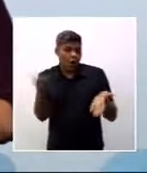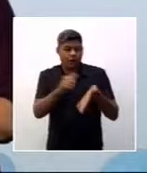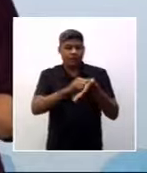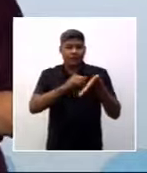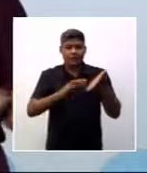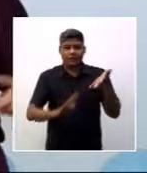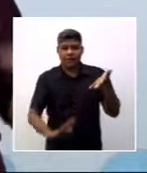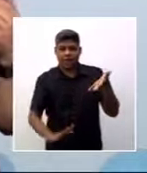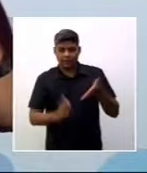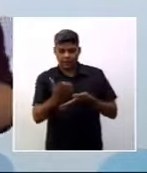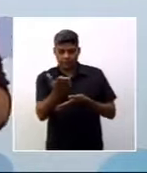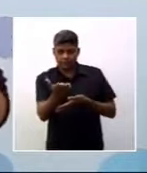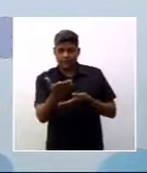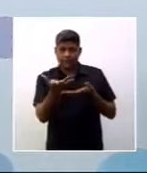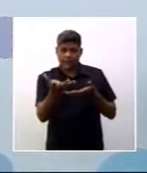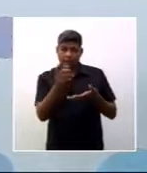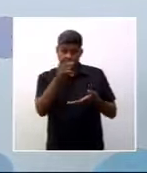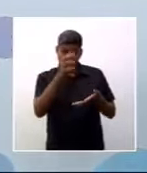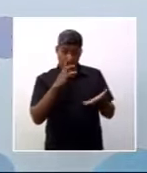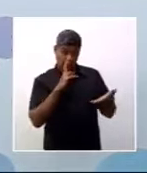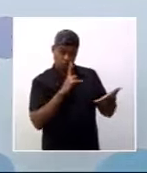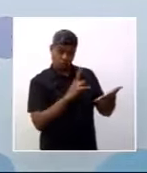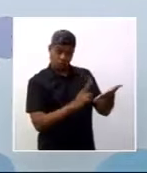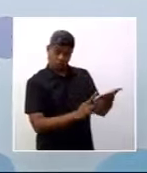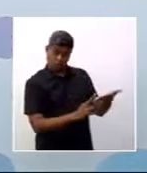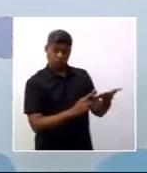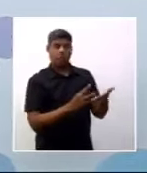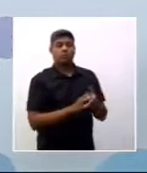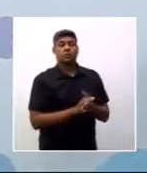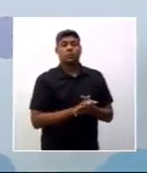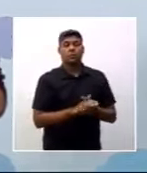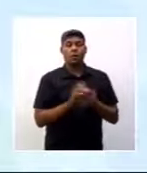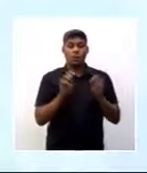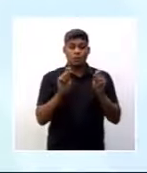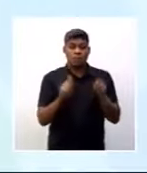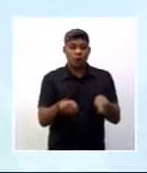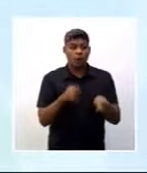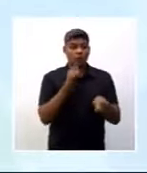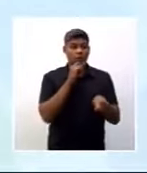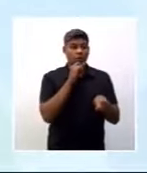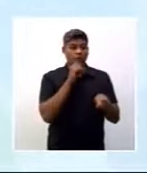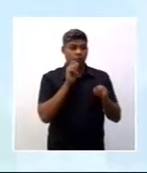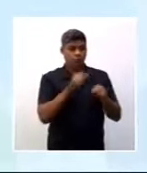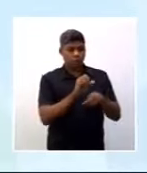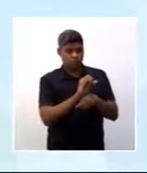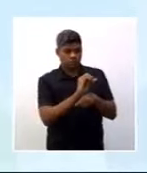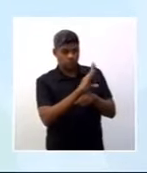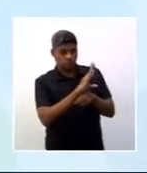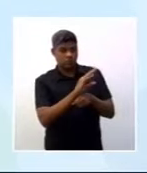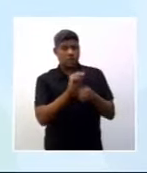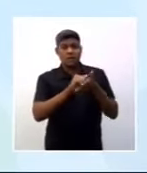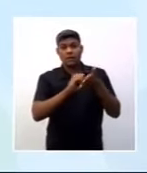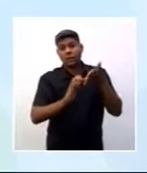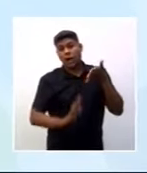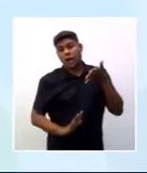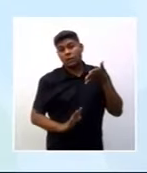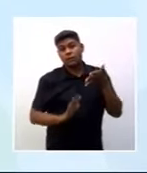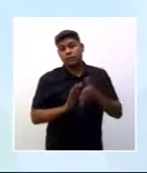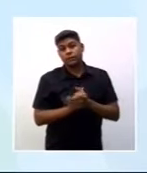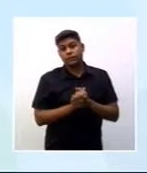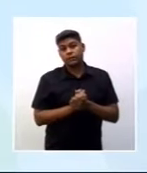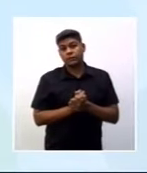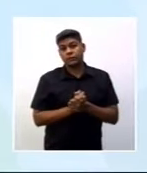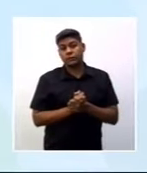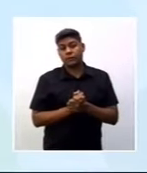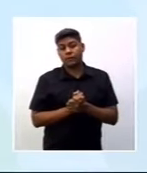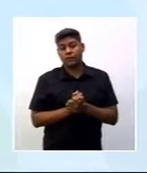tá aí eu quero que vocês respondam aqui no chat para a gente tá pode colocar aí na tela atividade são assim